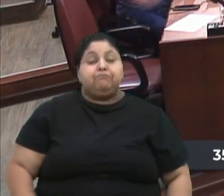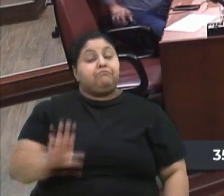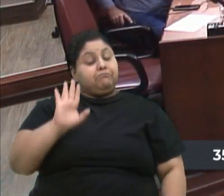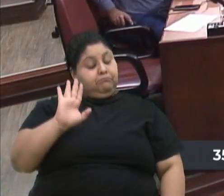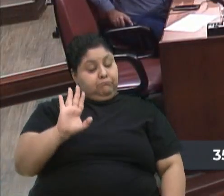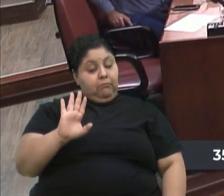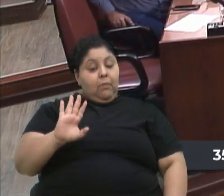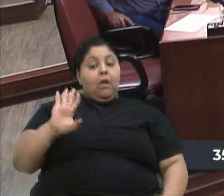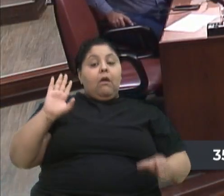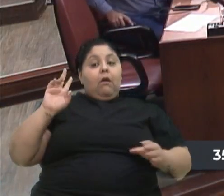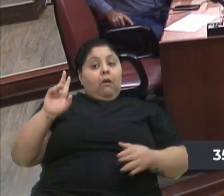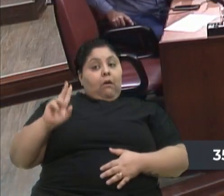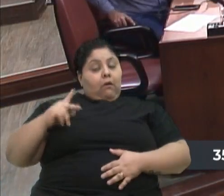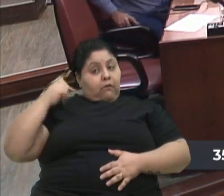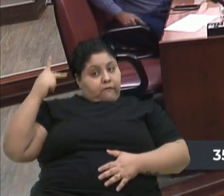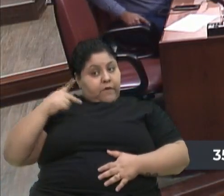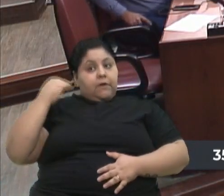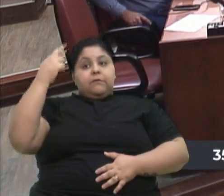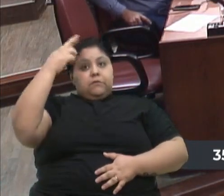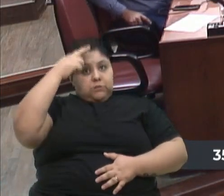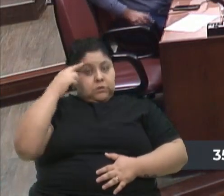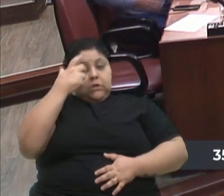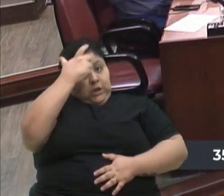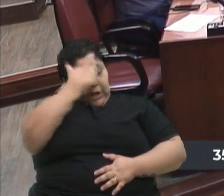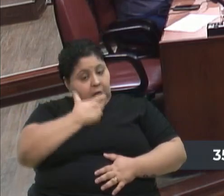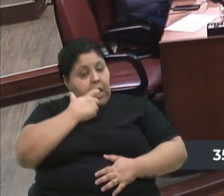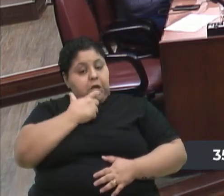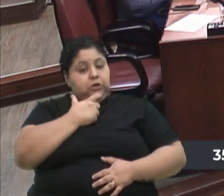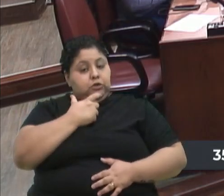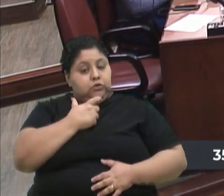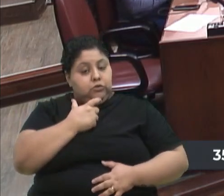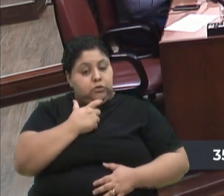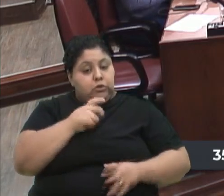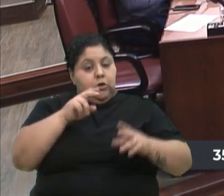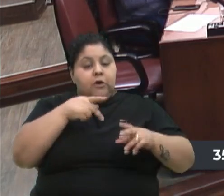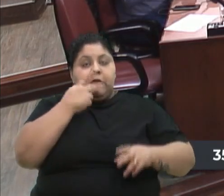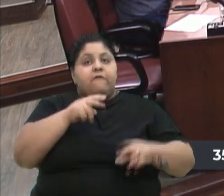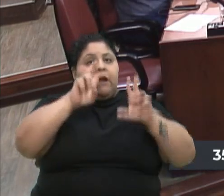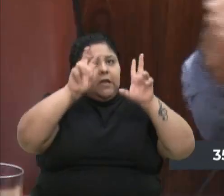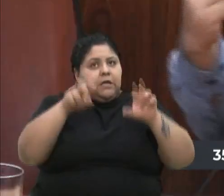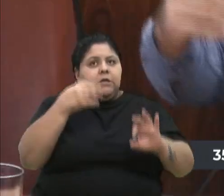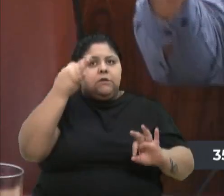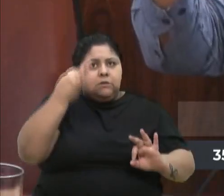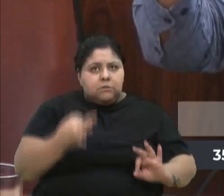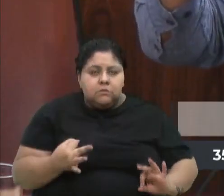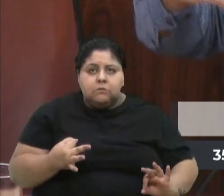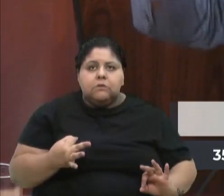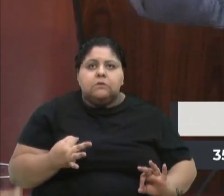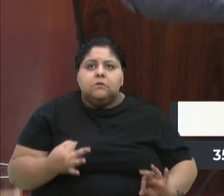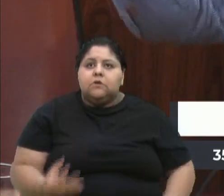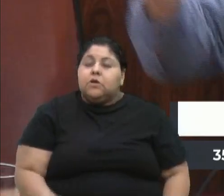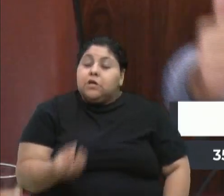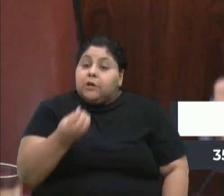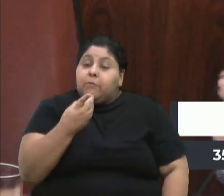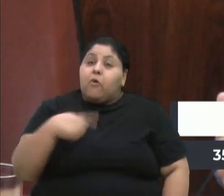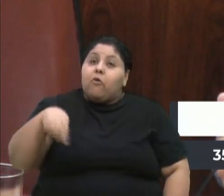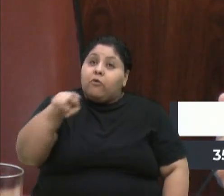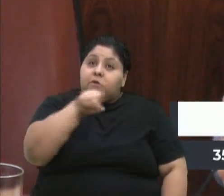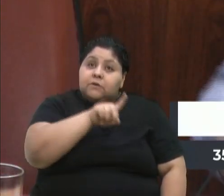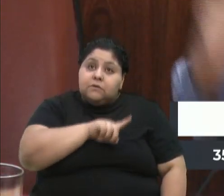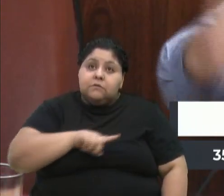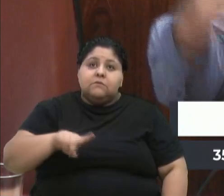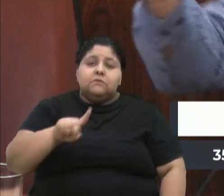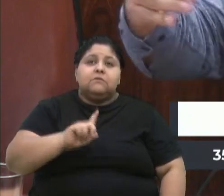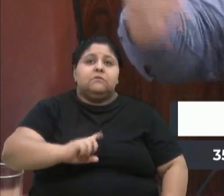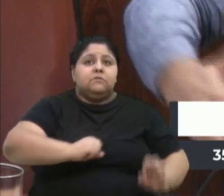o senhor trata com muita maturidade esse tema e quero dizer que, vereador Bressan, que bom que a gente construiu aqui uma relação no